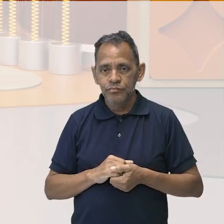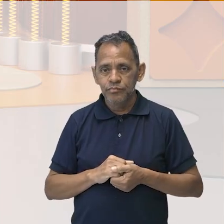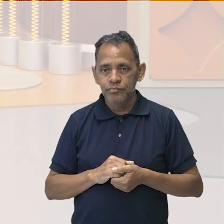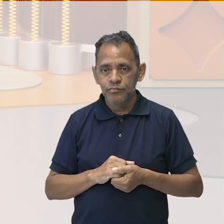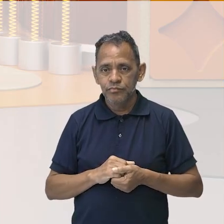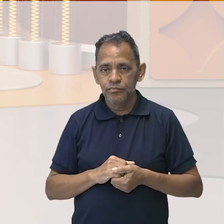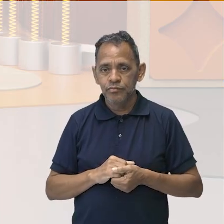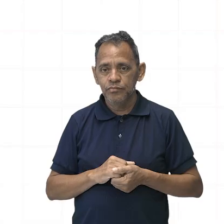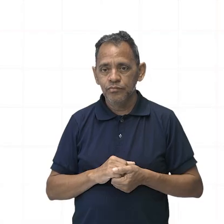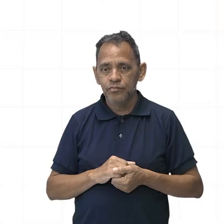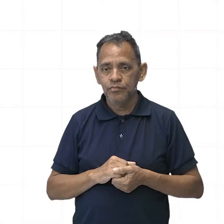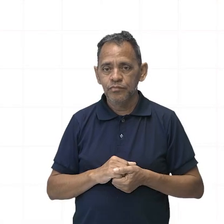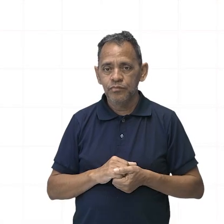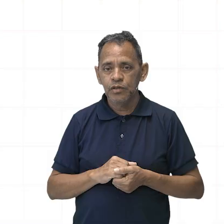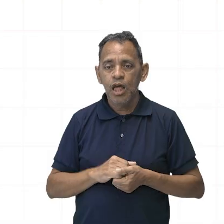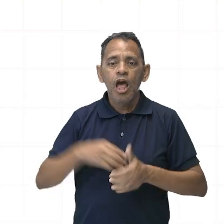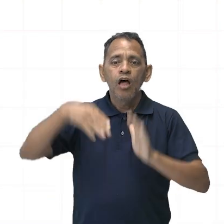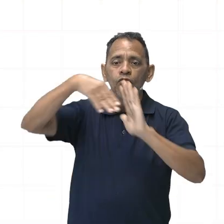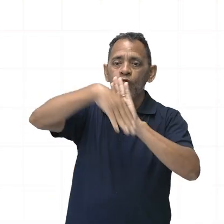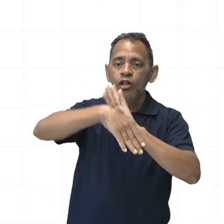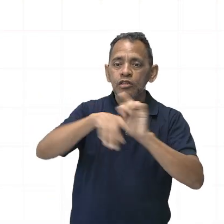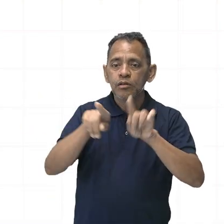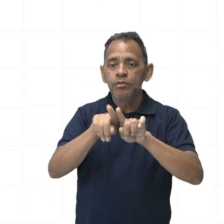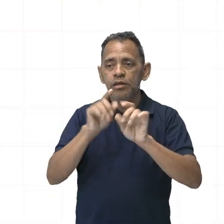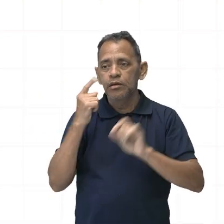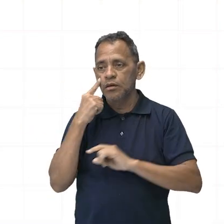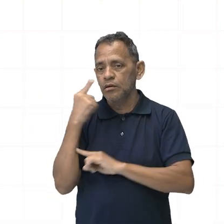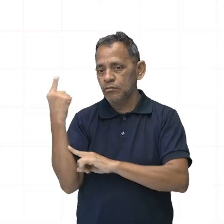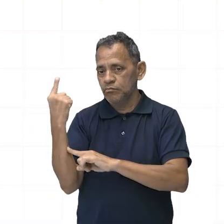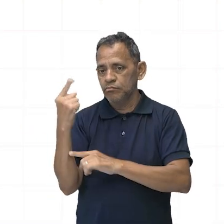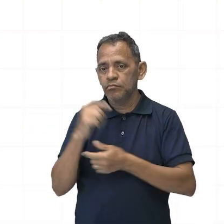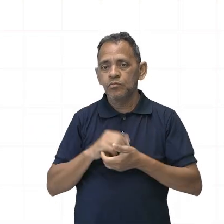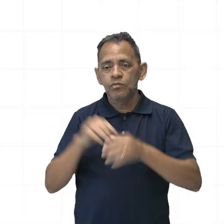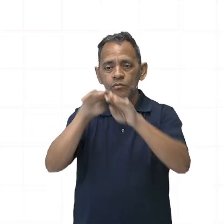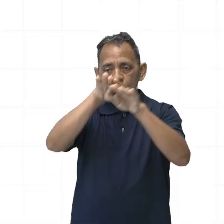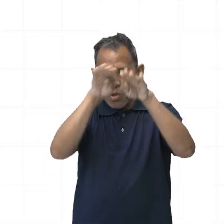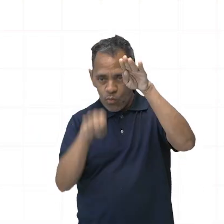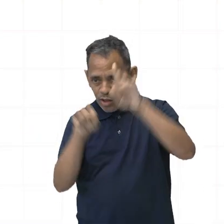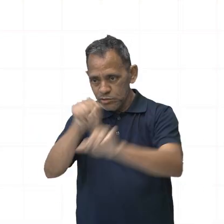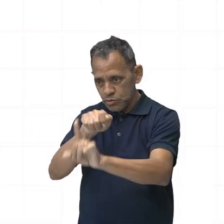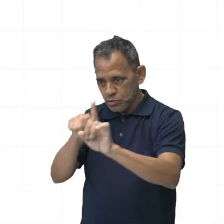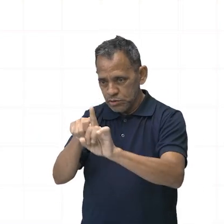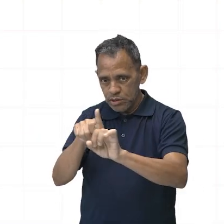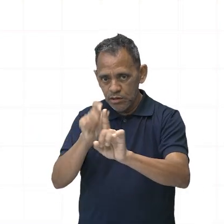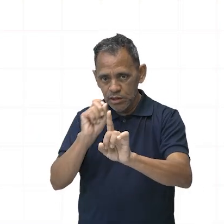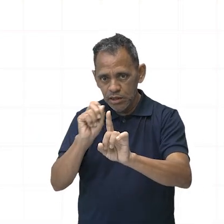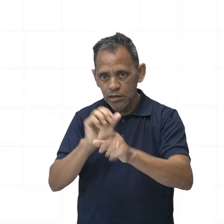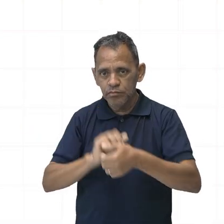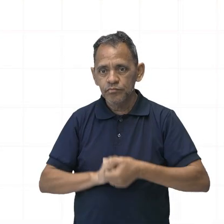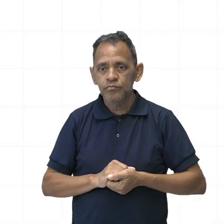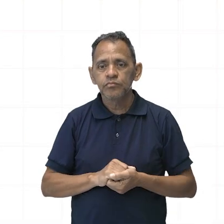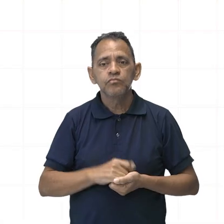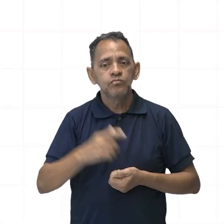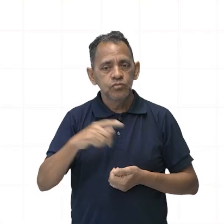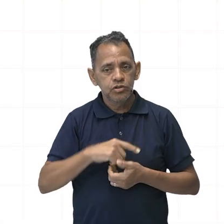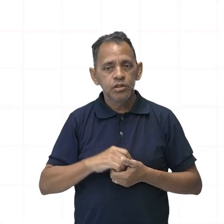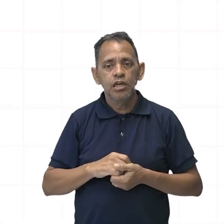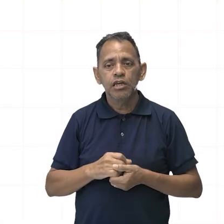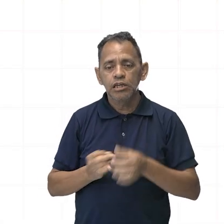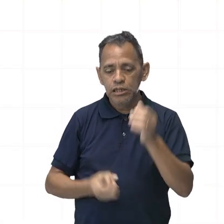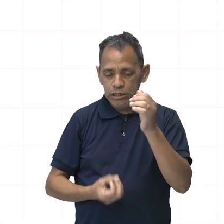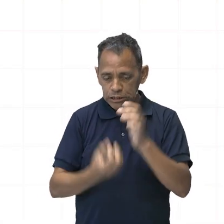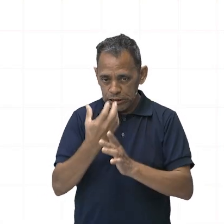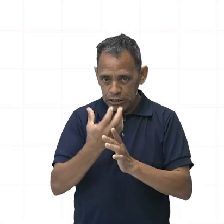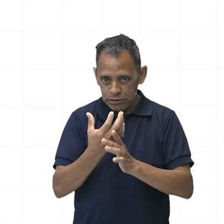sistema capitalista? Vamos observar que uma delas vai ser a desigualdade social que acaba